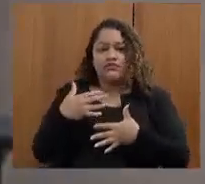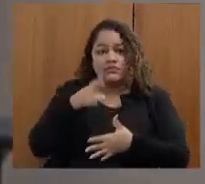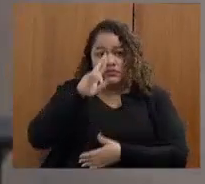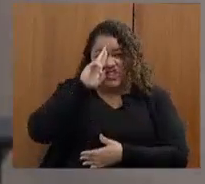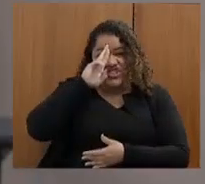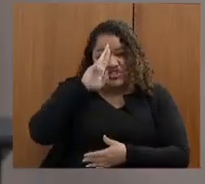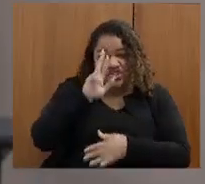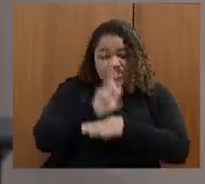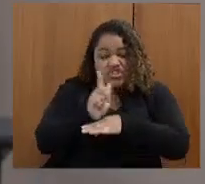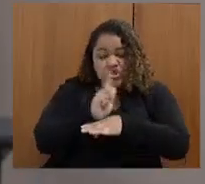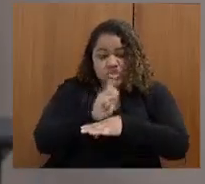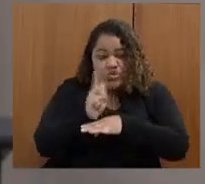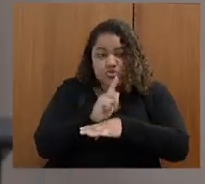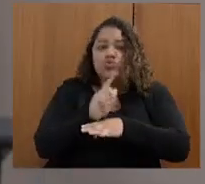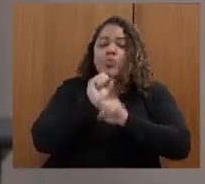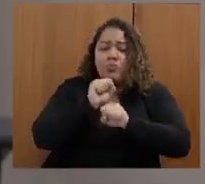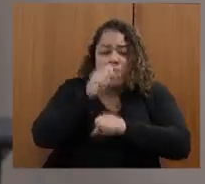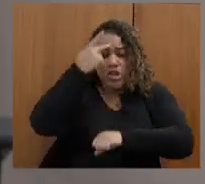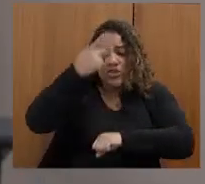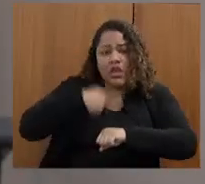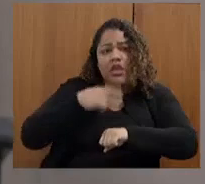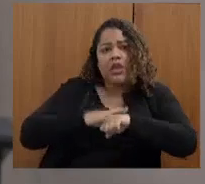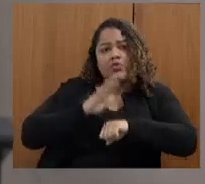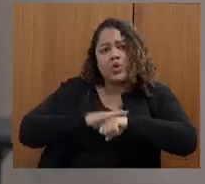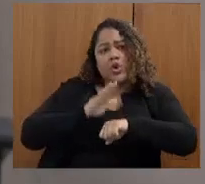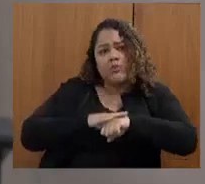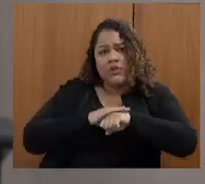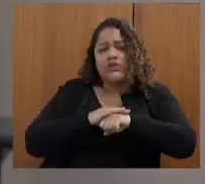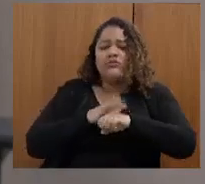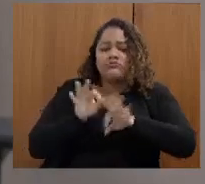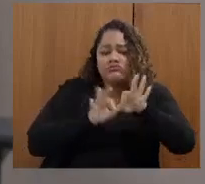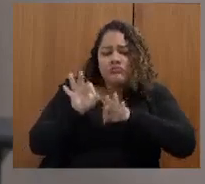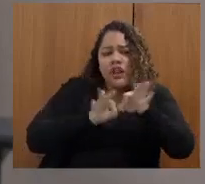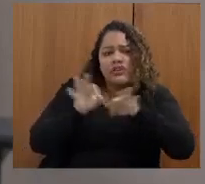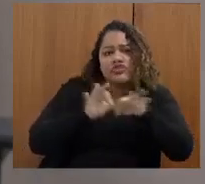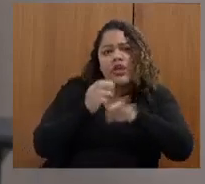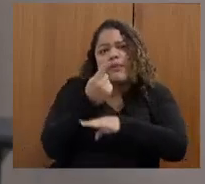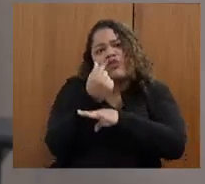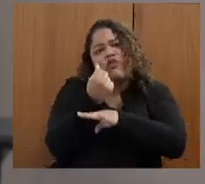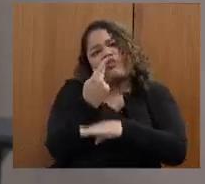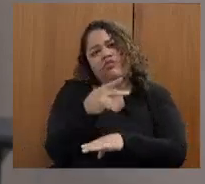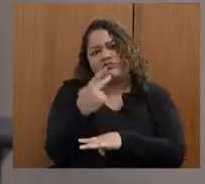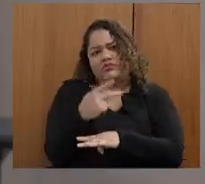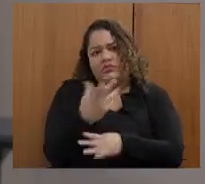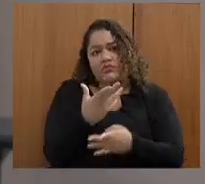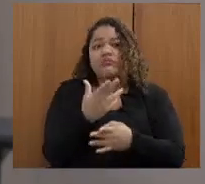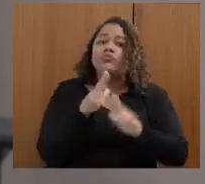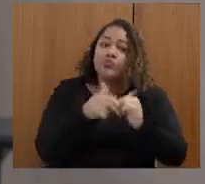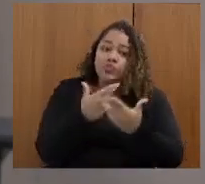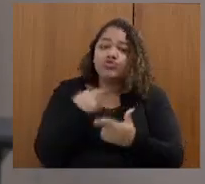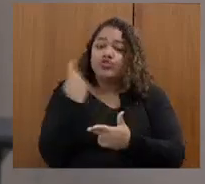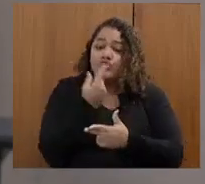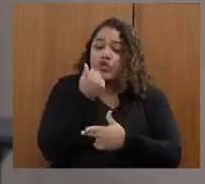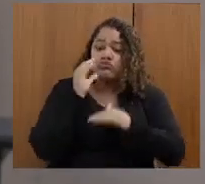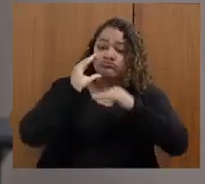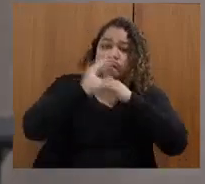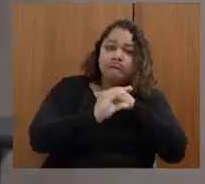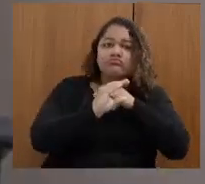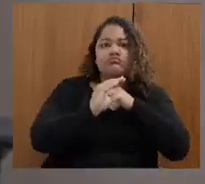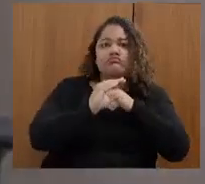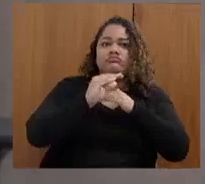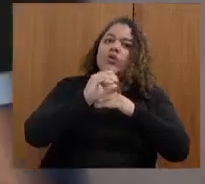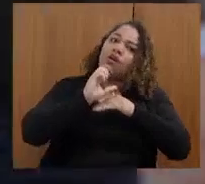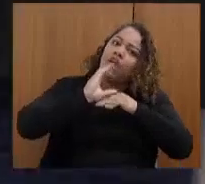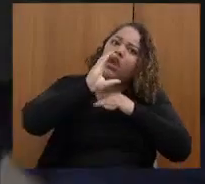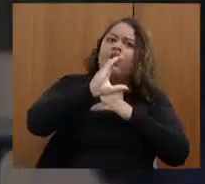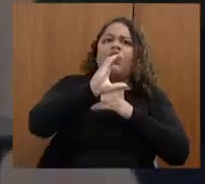autonomia no planejamento das suas Finanças por isso que fizemos esses investimentos robustos quanto ao servidores que a senhora fala